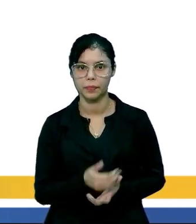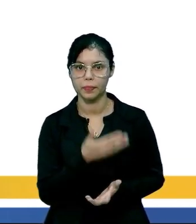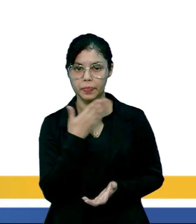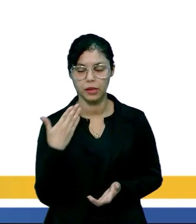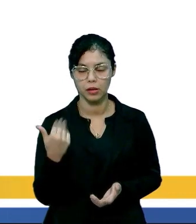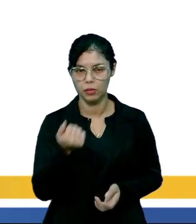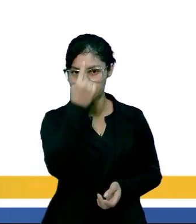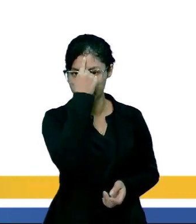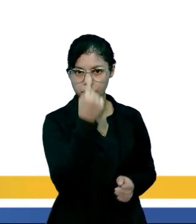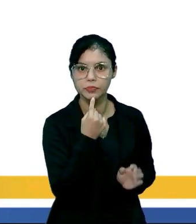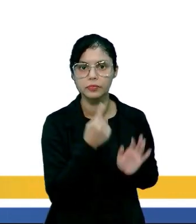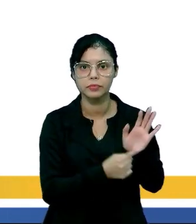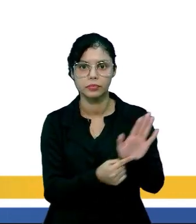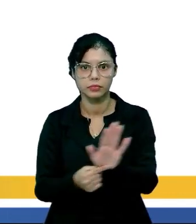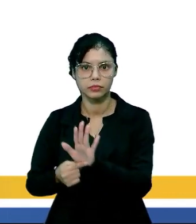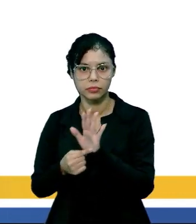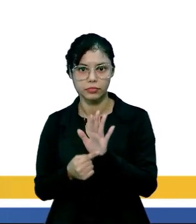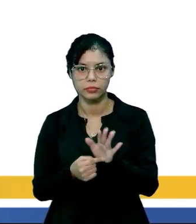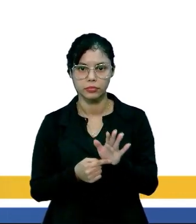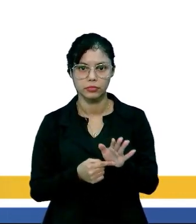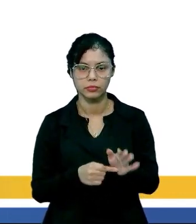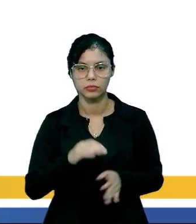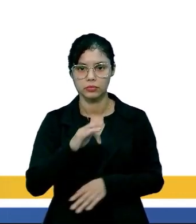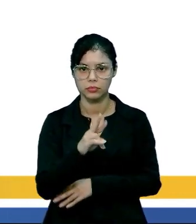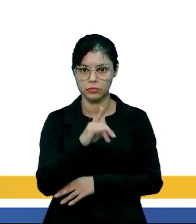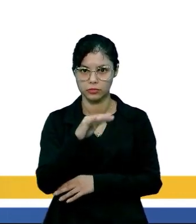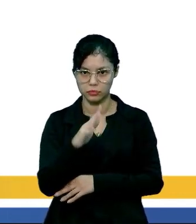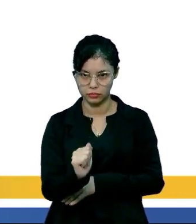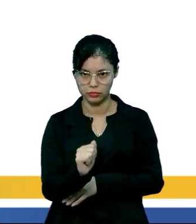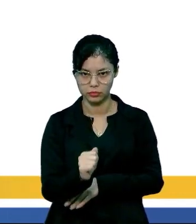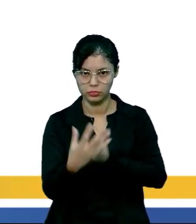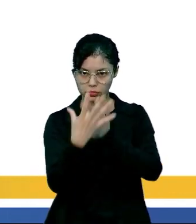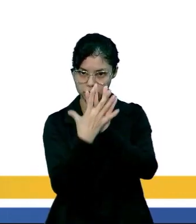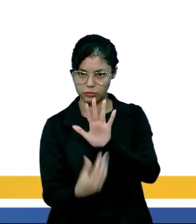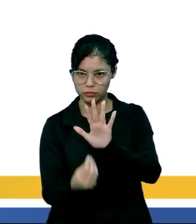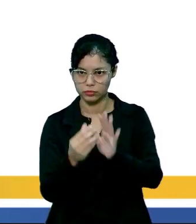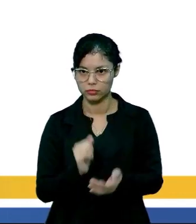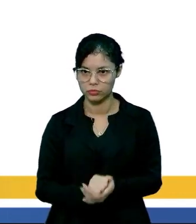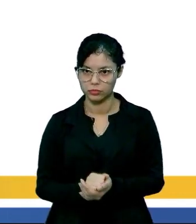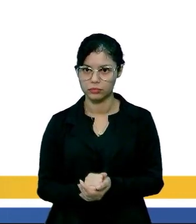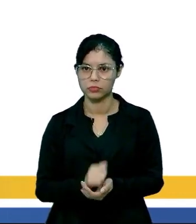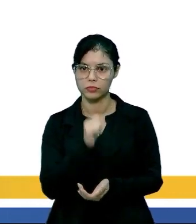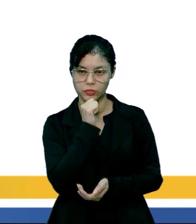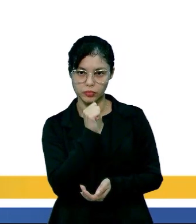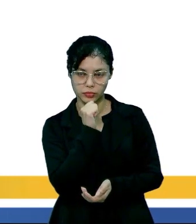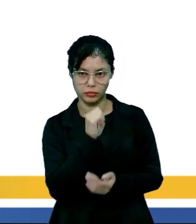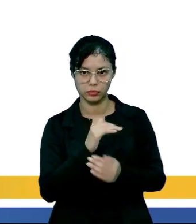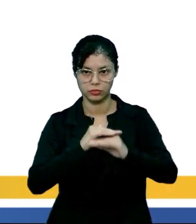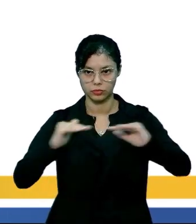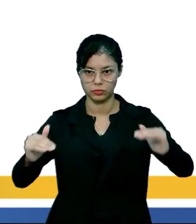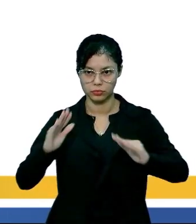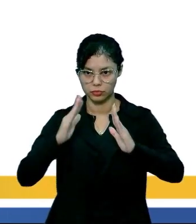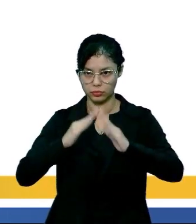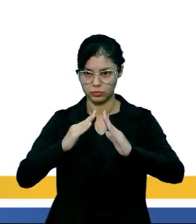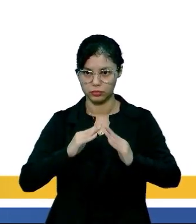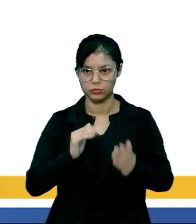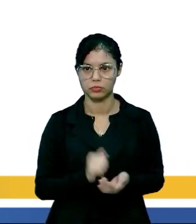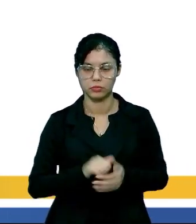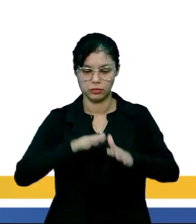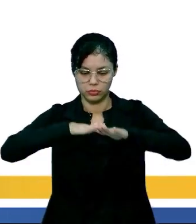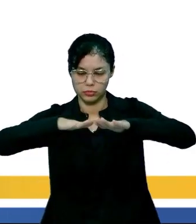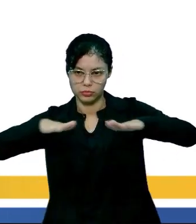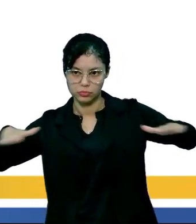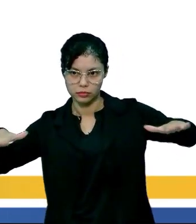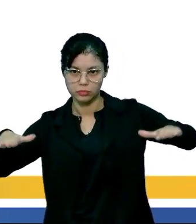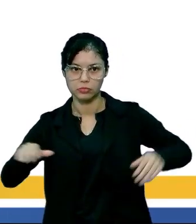A figura que melhor representa a projeção ortogonal sobre o piso da casa,